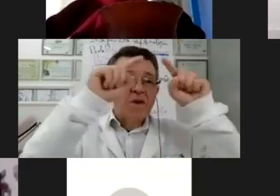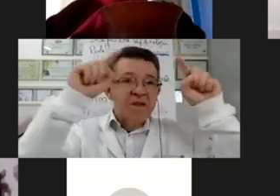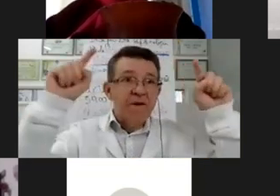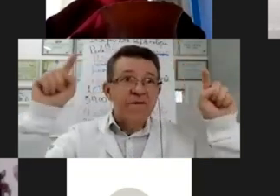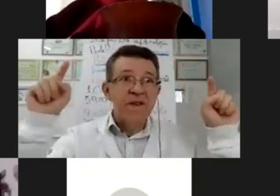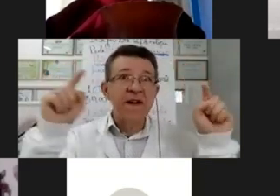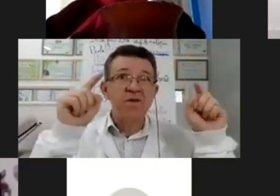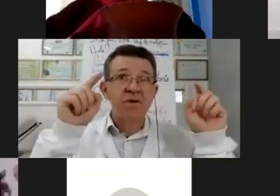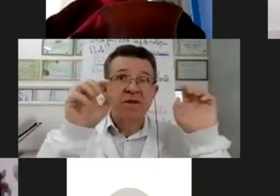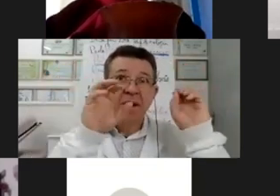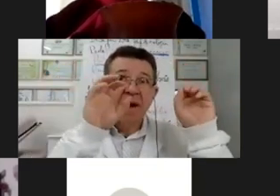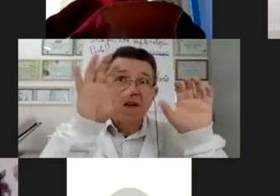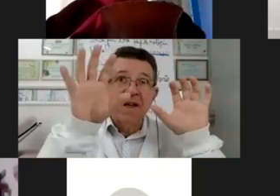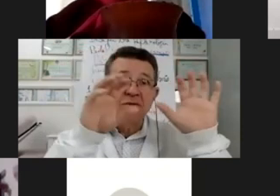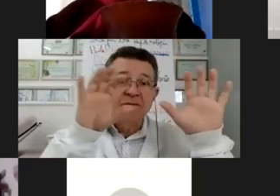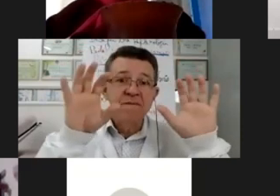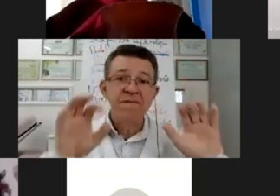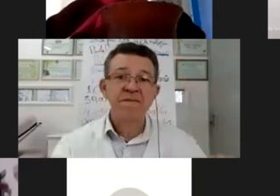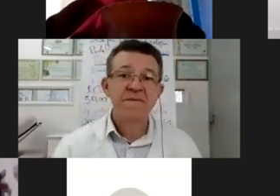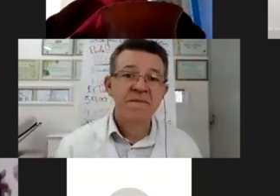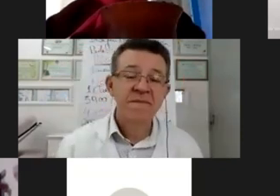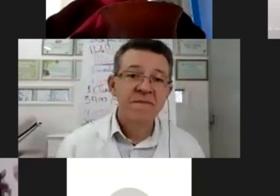consegue visualizar o fígado trabalhando?